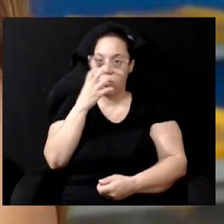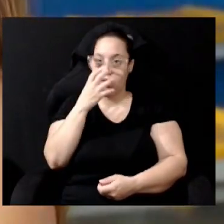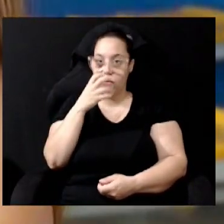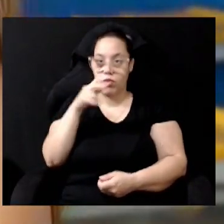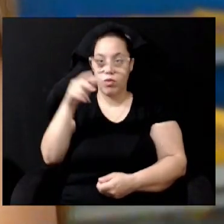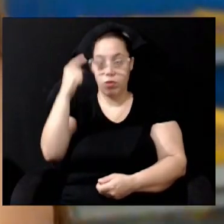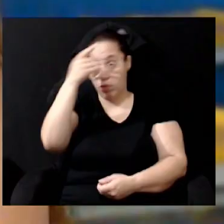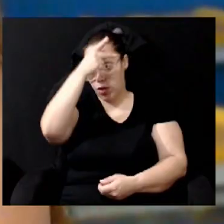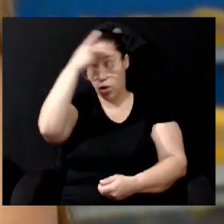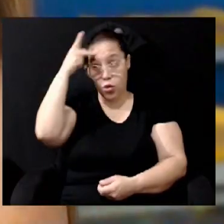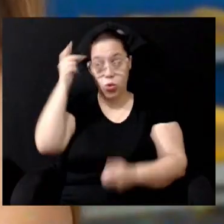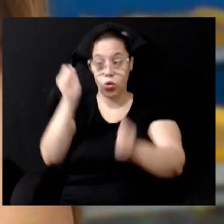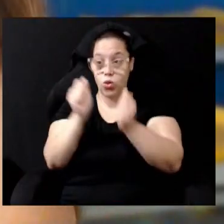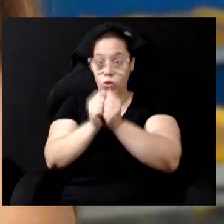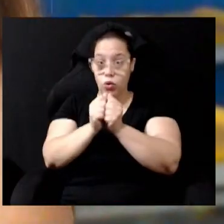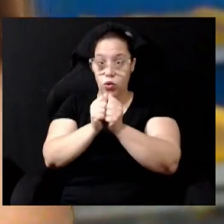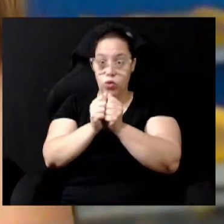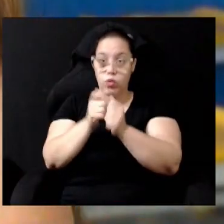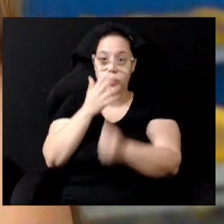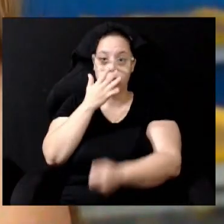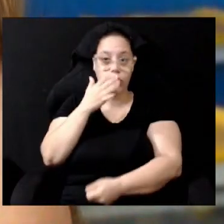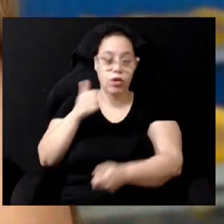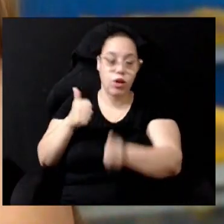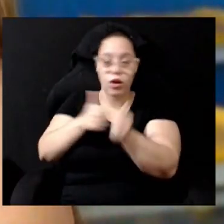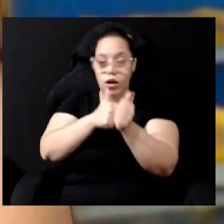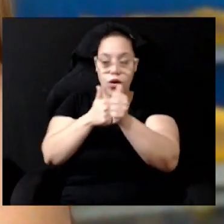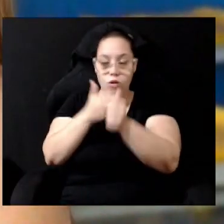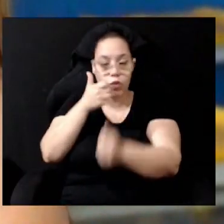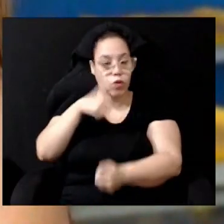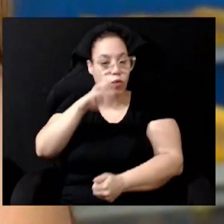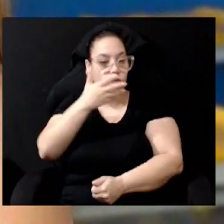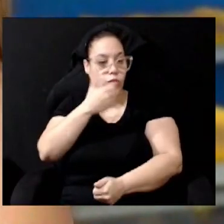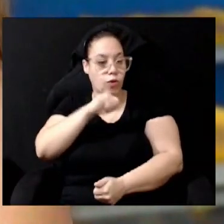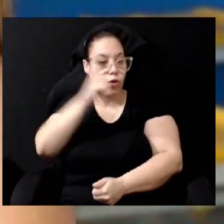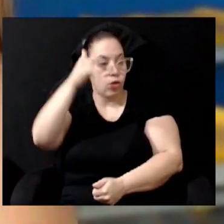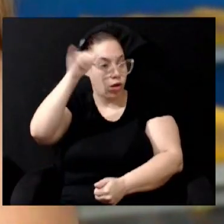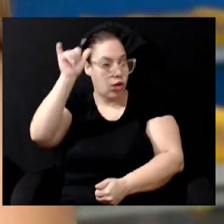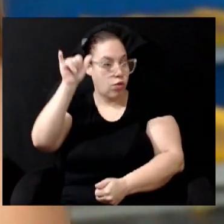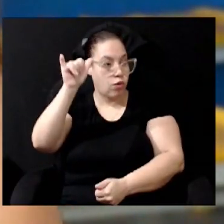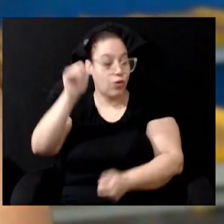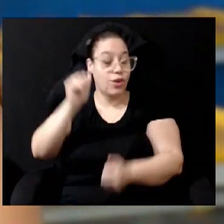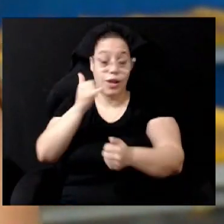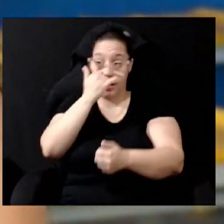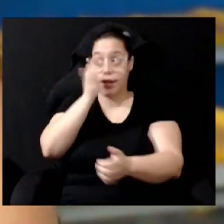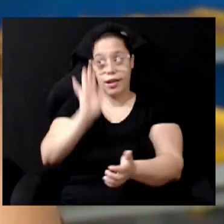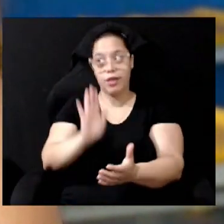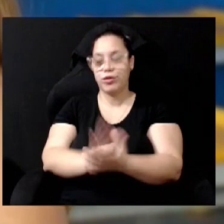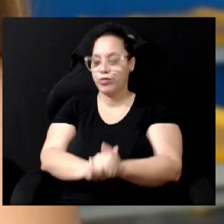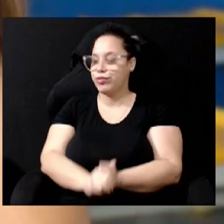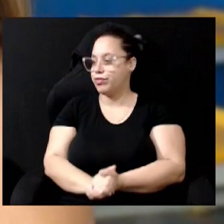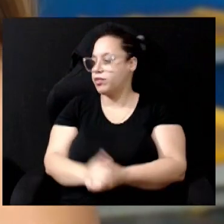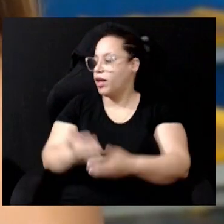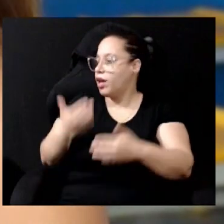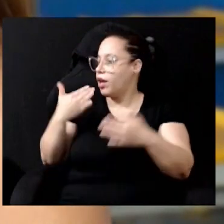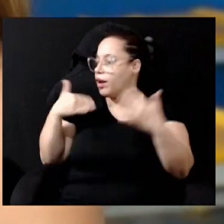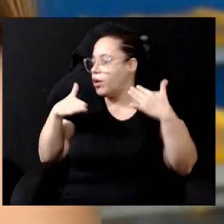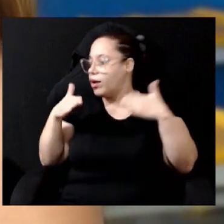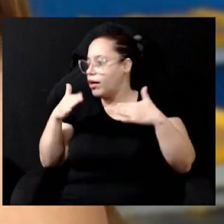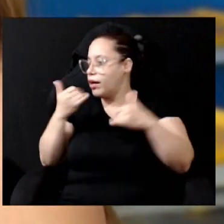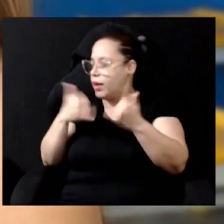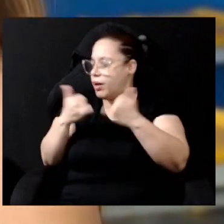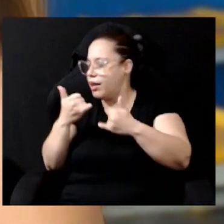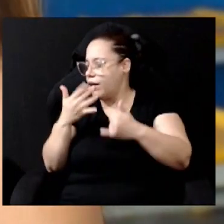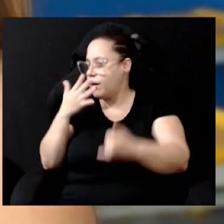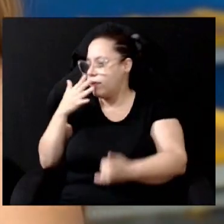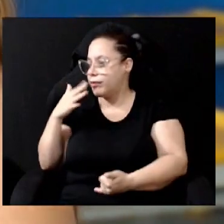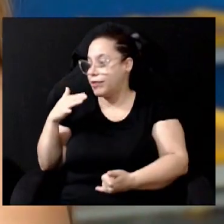às vezes vem criança acompanhando os pais, então é para evitar acidentes. Quer brincar ali com um animalzinho e pode tomar um